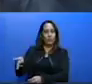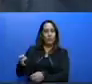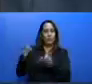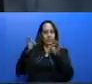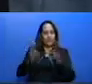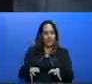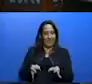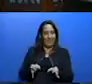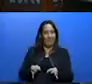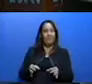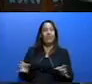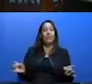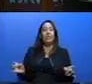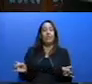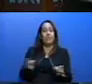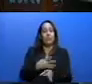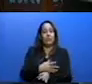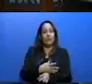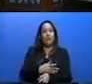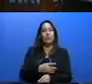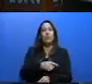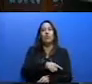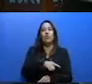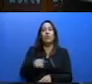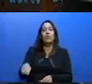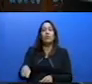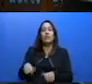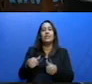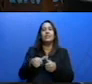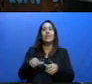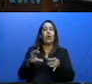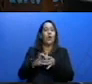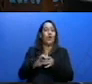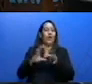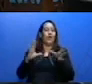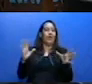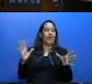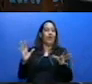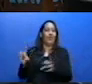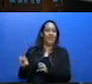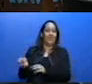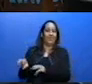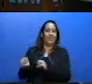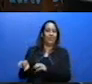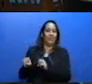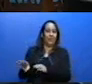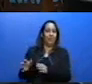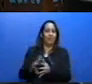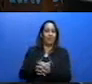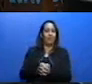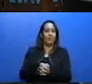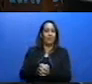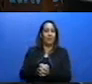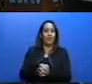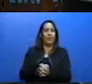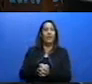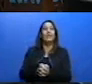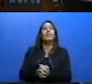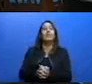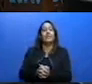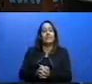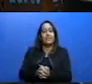certo? Terminando isso, vocês já estão liberados da nossa aula. Bom, vamos ficando por